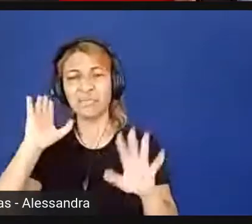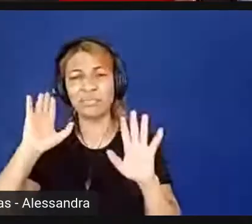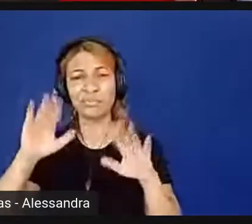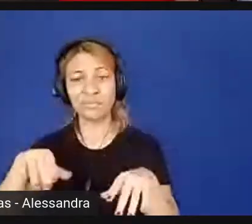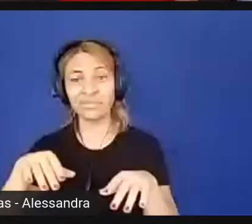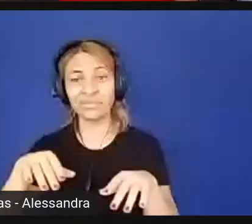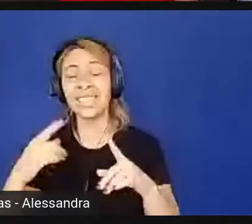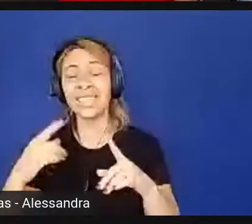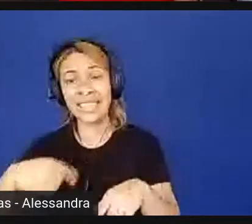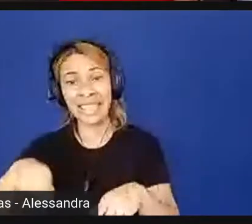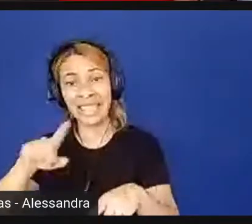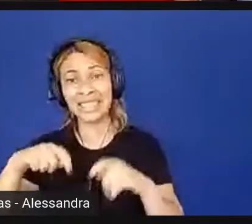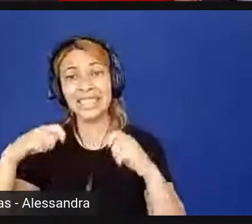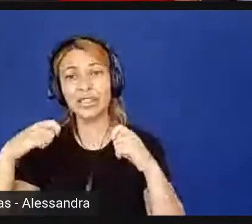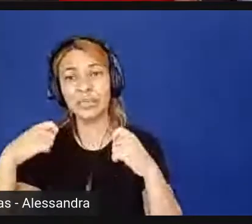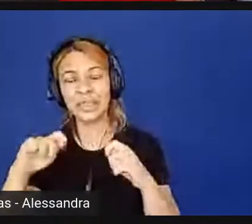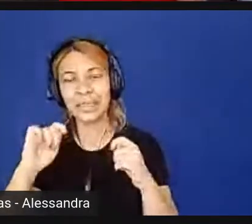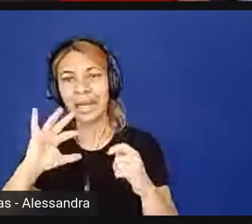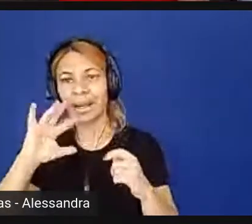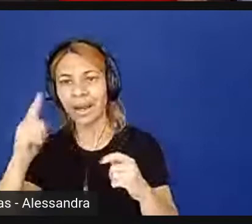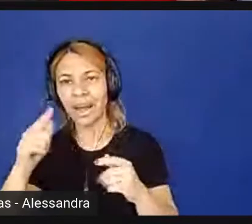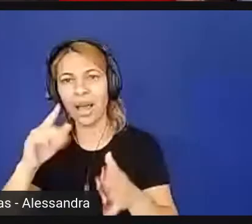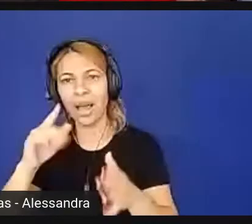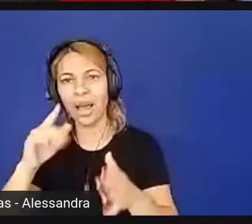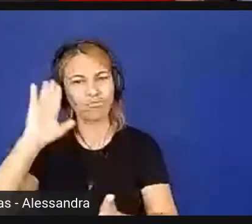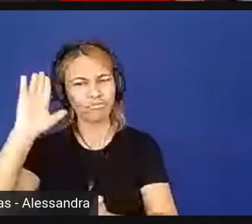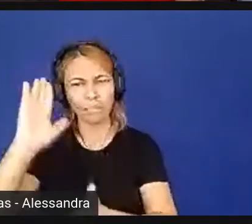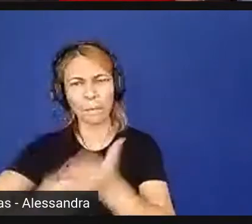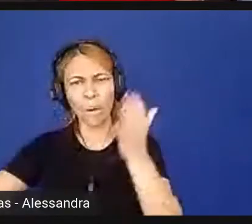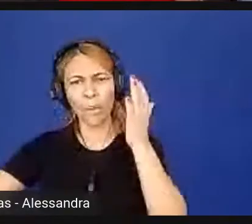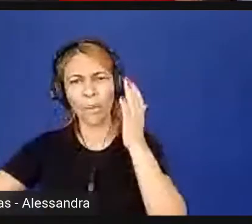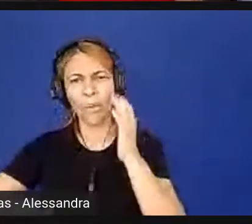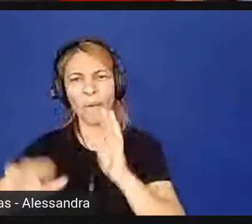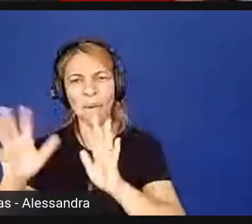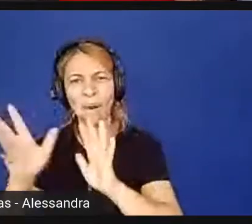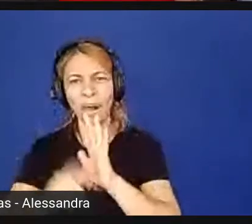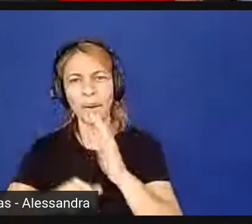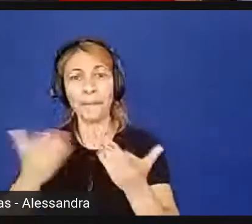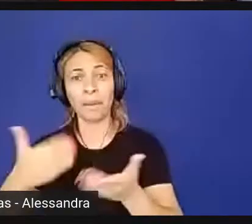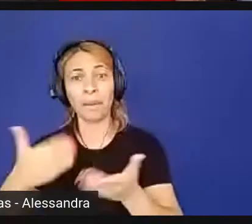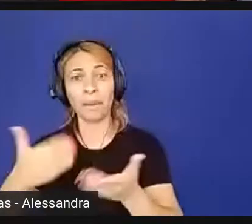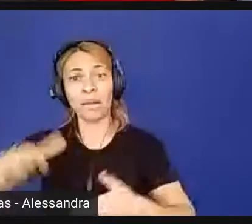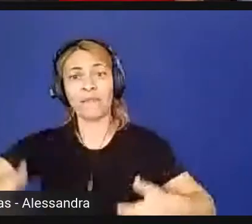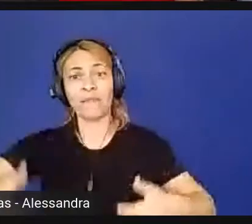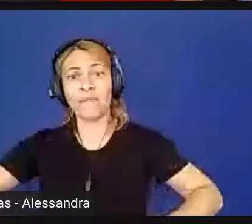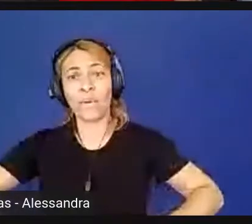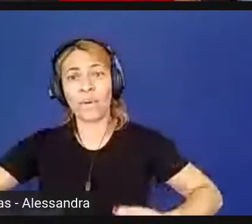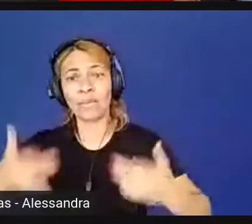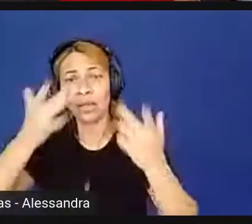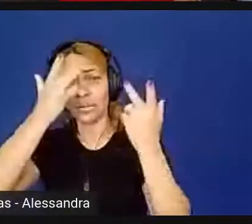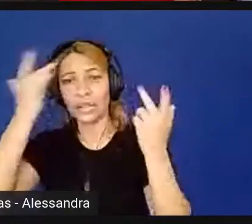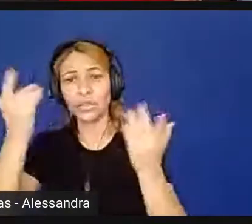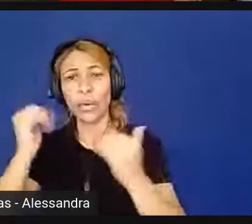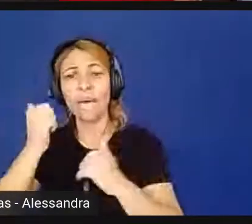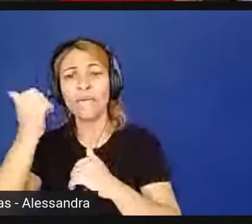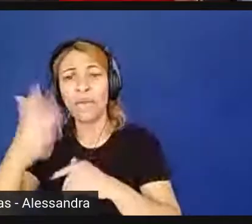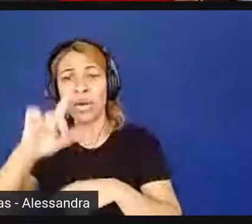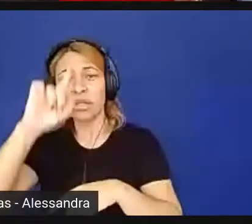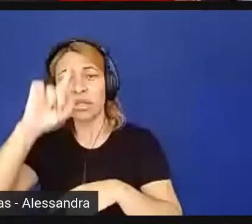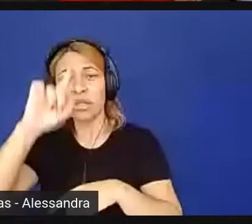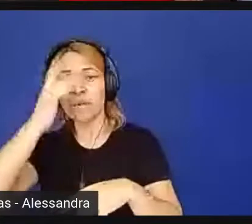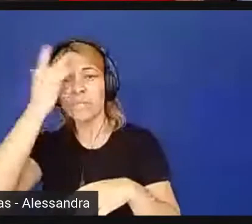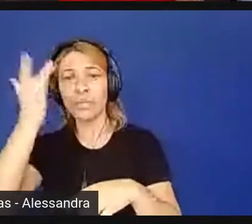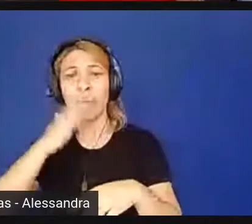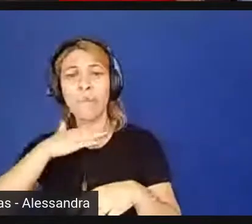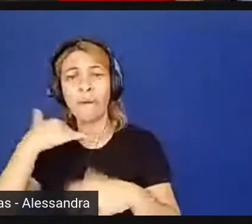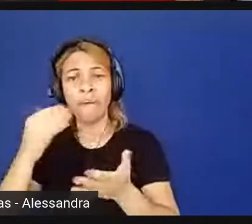gente precisa, óbvio, combater a corrupção, porque o Estado precisa entregar, porque o cidadão está passando fome, porque tem gente fora do hospital, tem gente morrendo sem